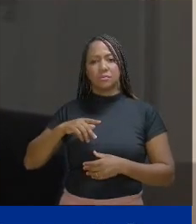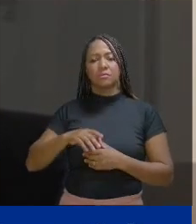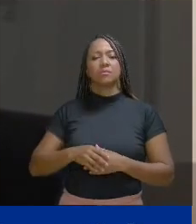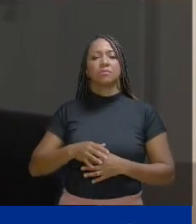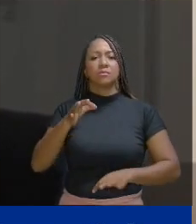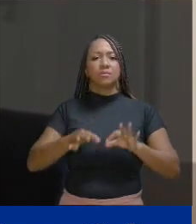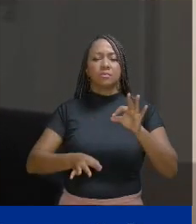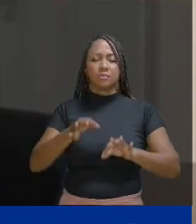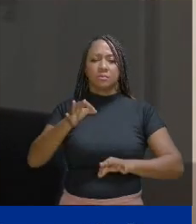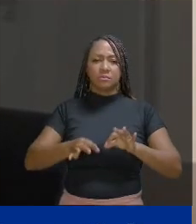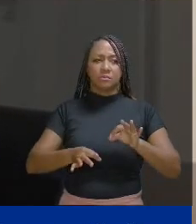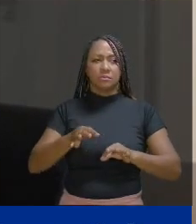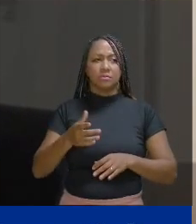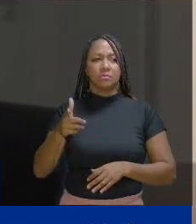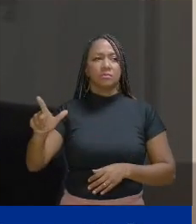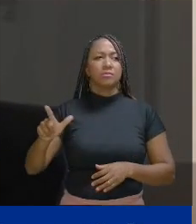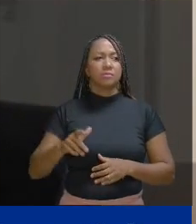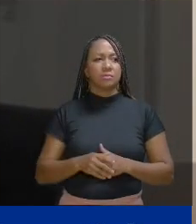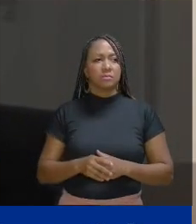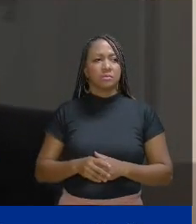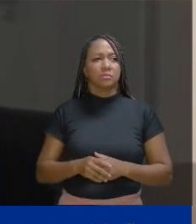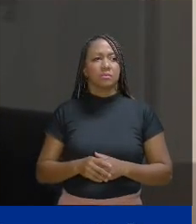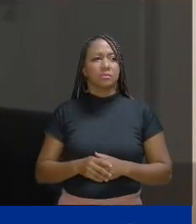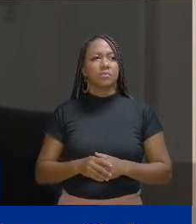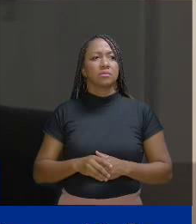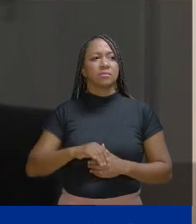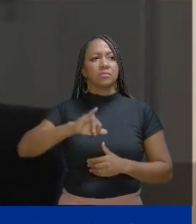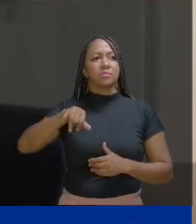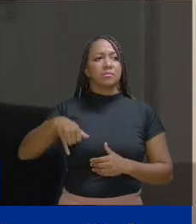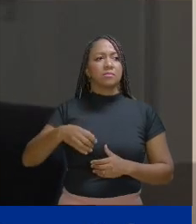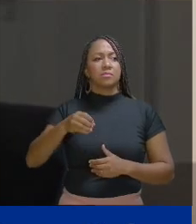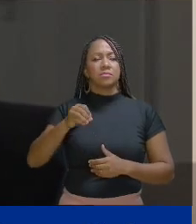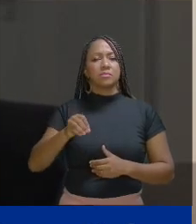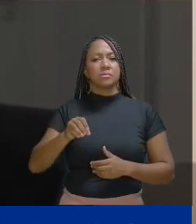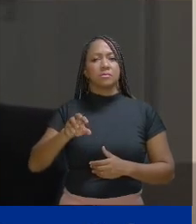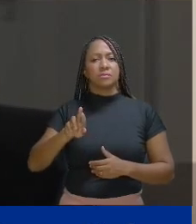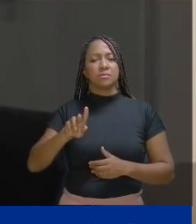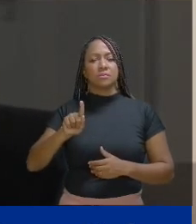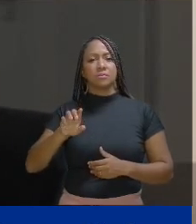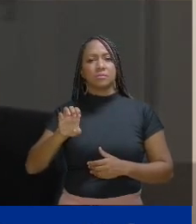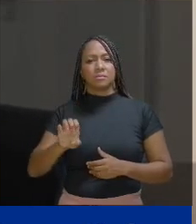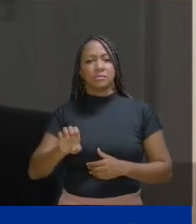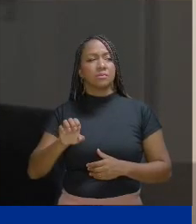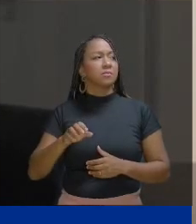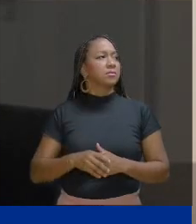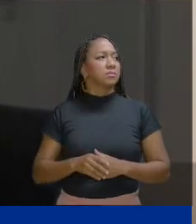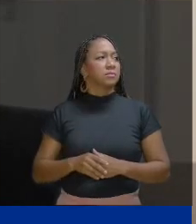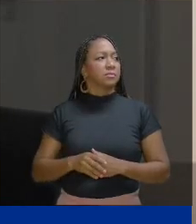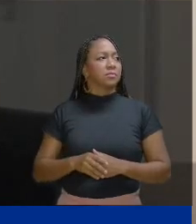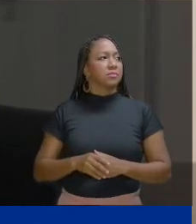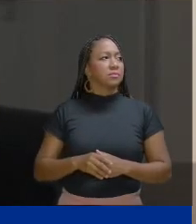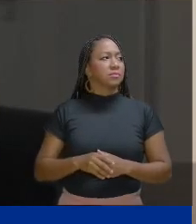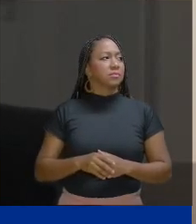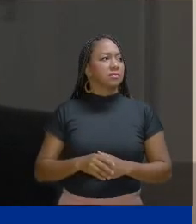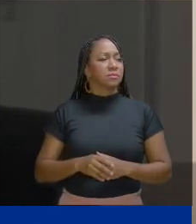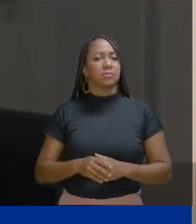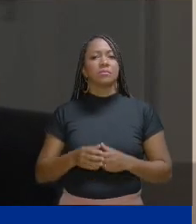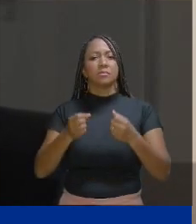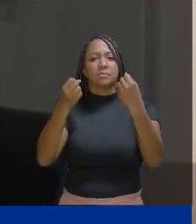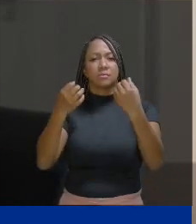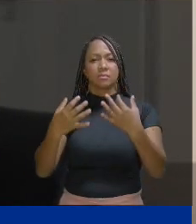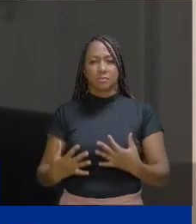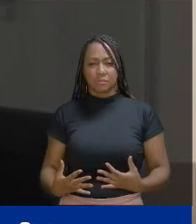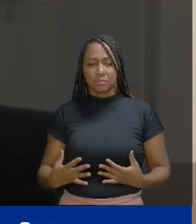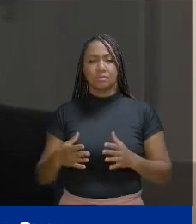demais julgadores. Falo por Jorge Amanajás. Ela é branca, de cabelos castanhos escuros, penteados para trás. De alguns pressupostos do que